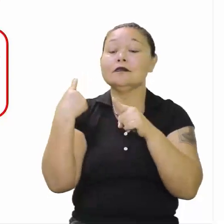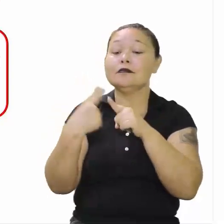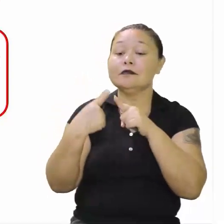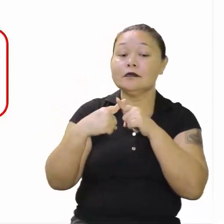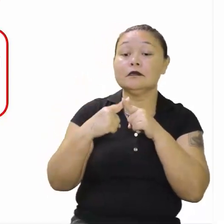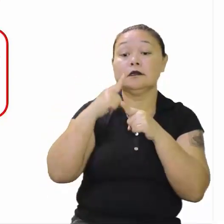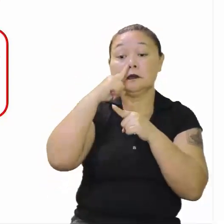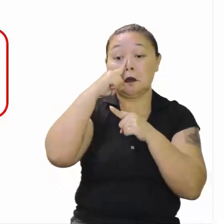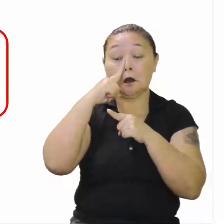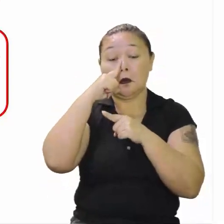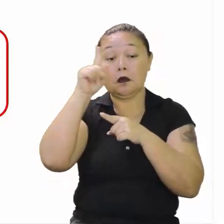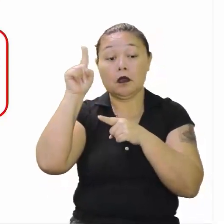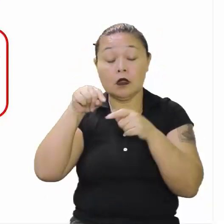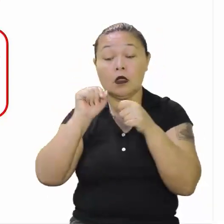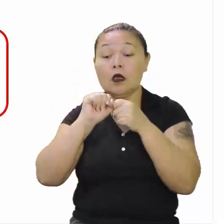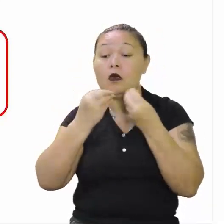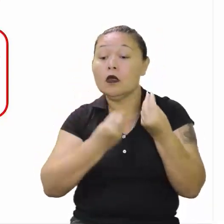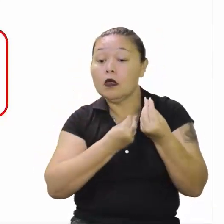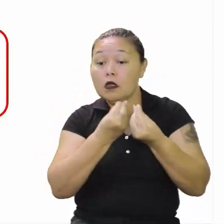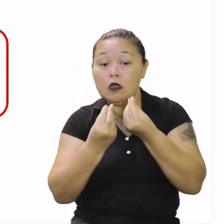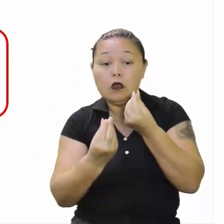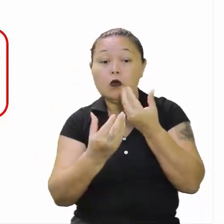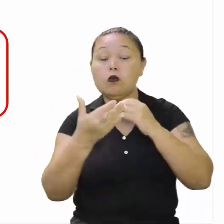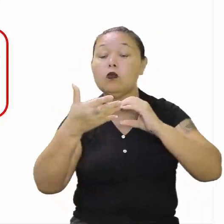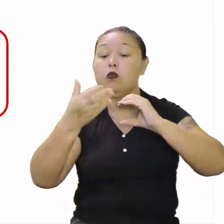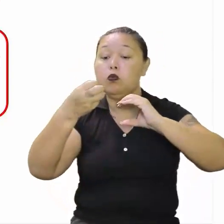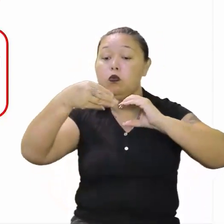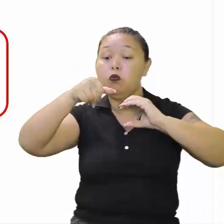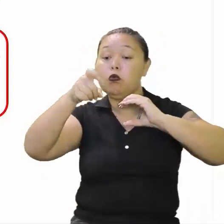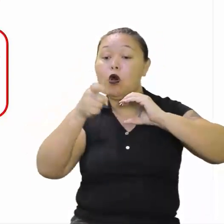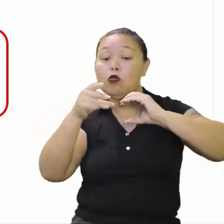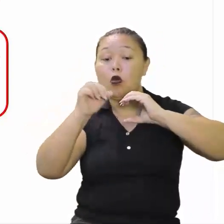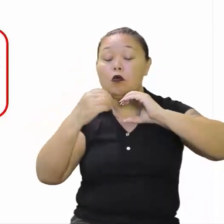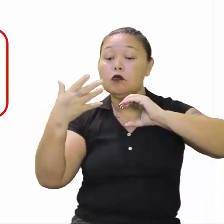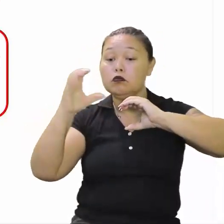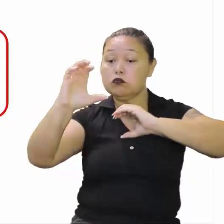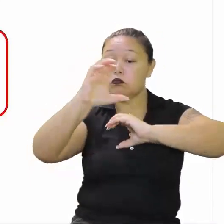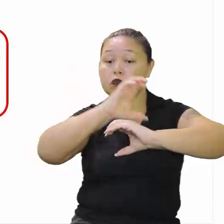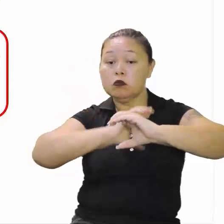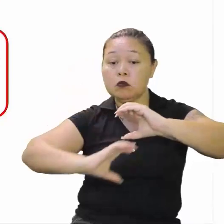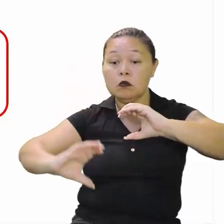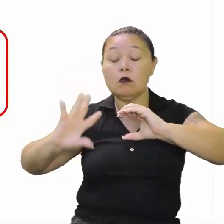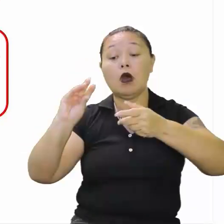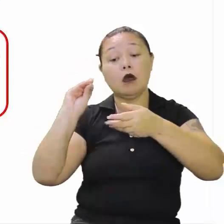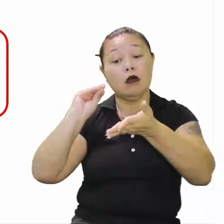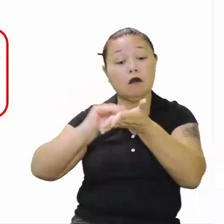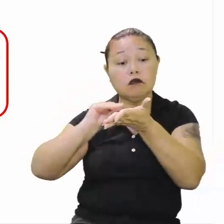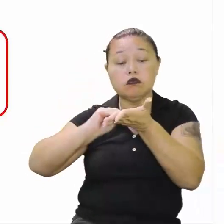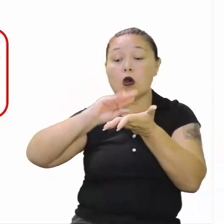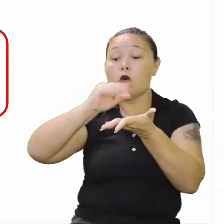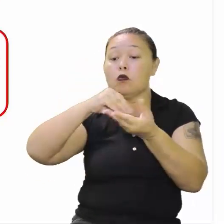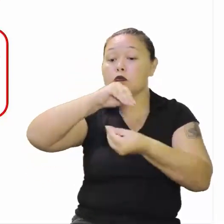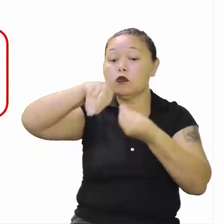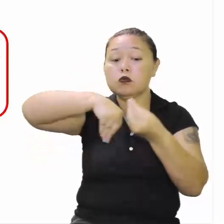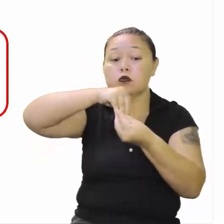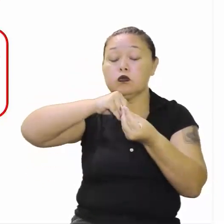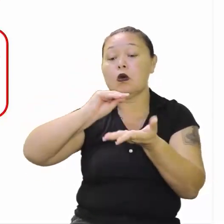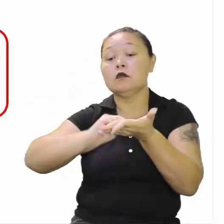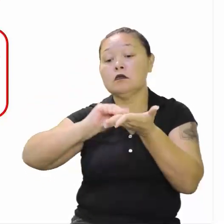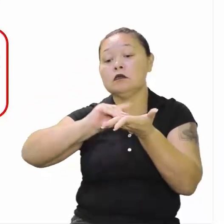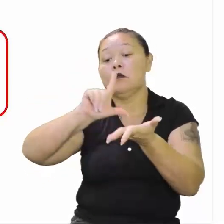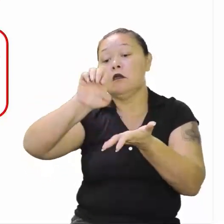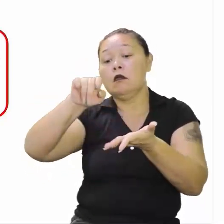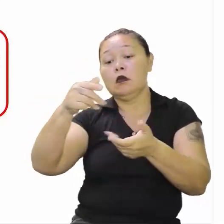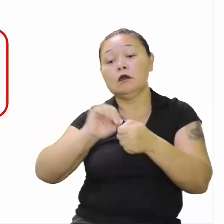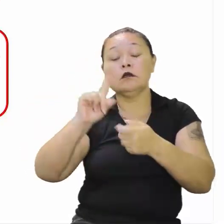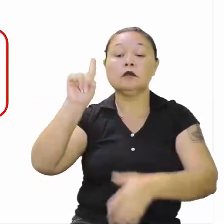risco oferecido seria a geração de monóxido de carbono pela combustão incompleta. Daí, meu caro aluno, eu gostaria